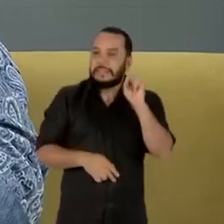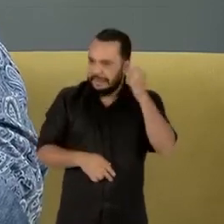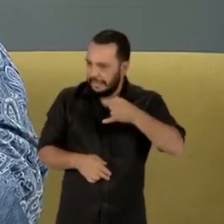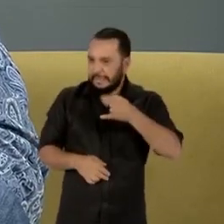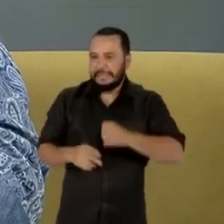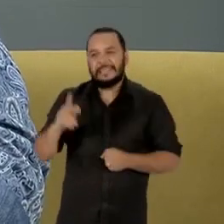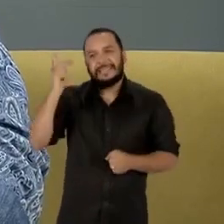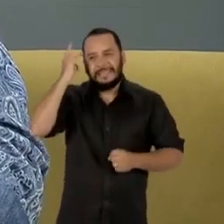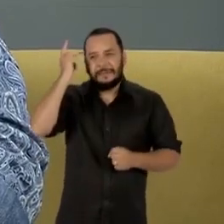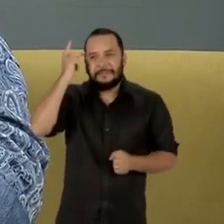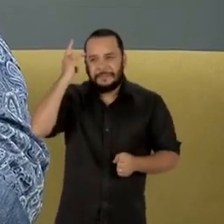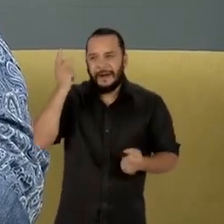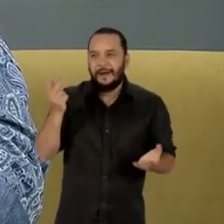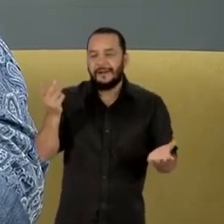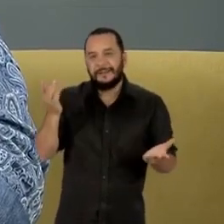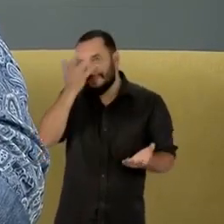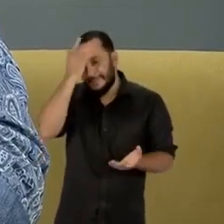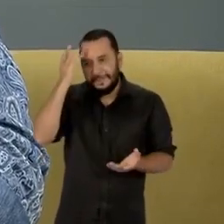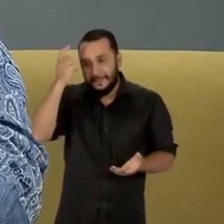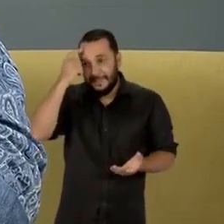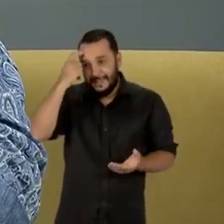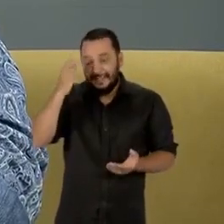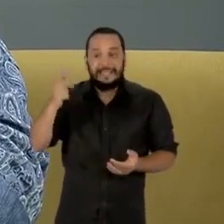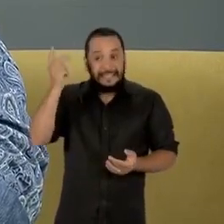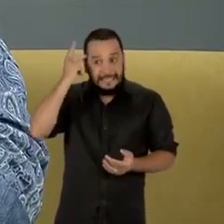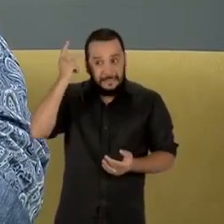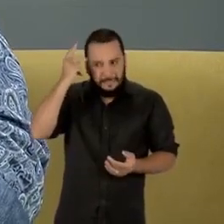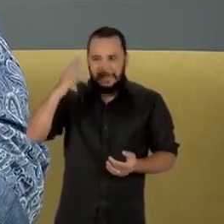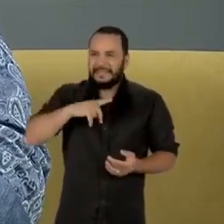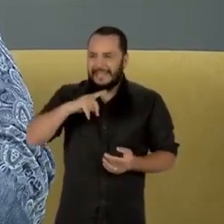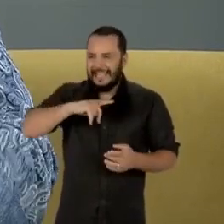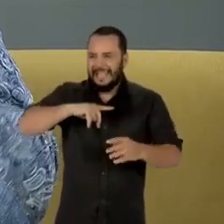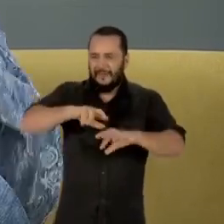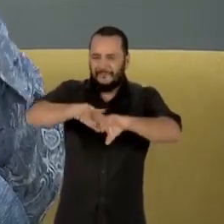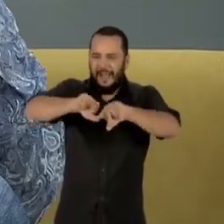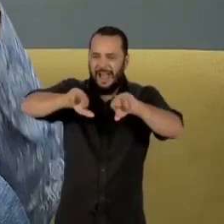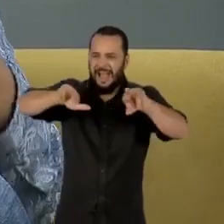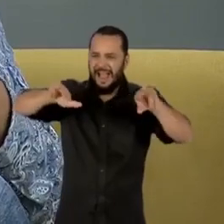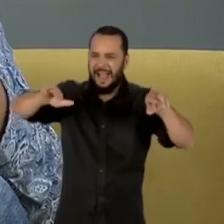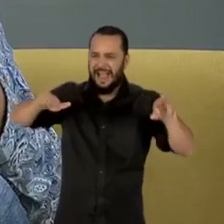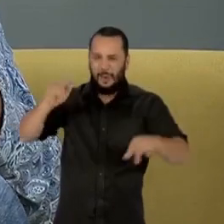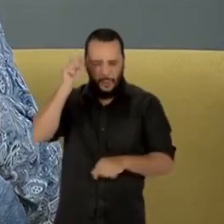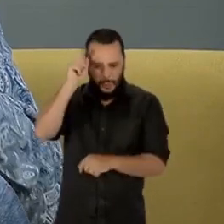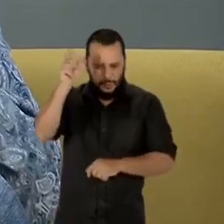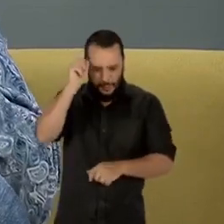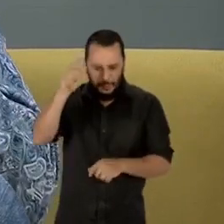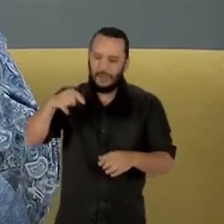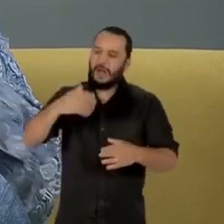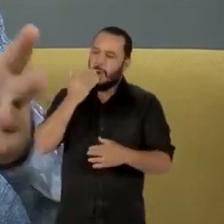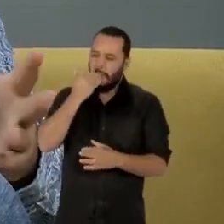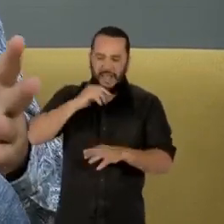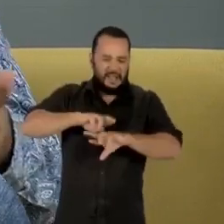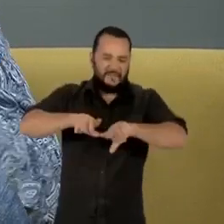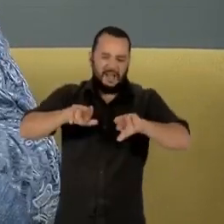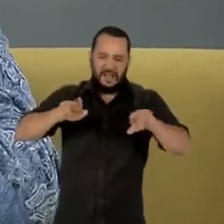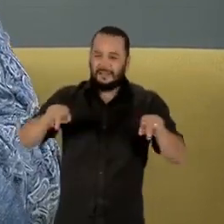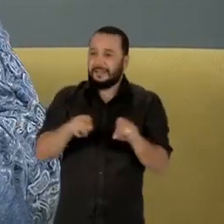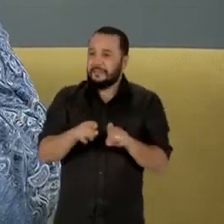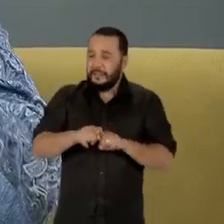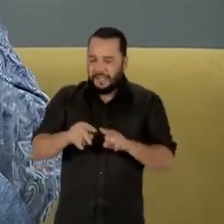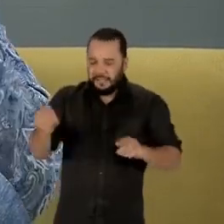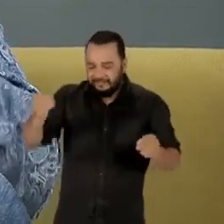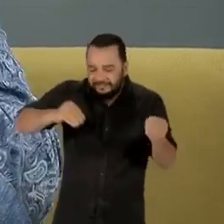a respeito que as pessoas pensam é um estado extremamente rico não só de cultura nacional mas também de ingrediente